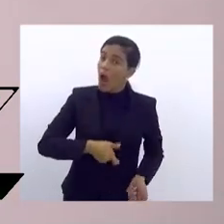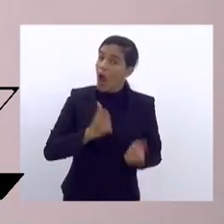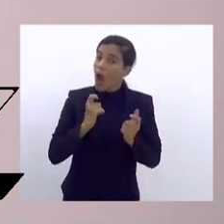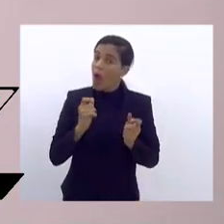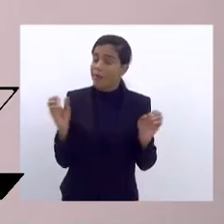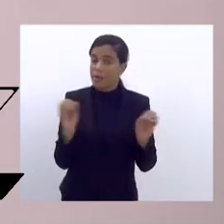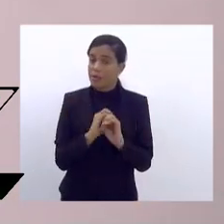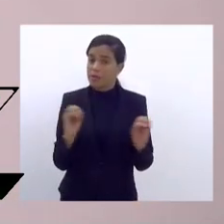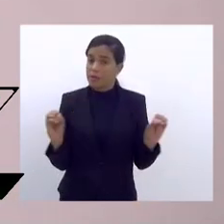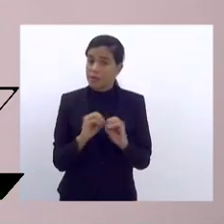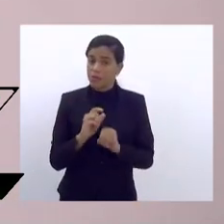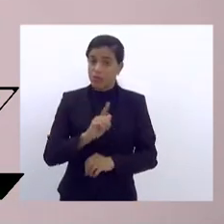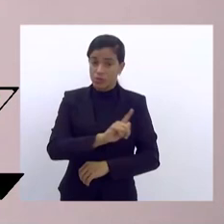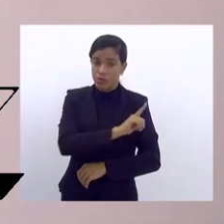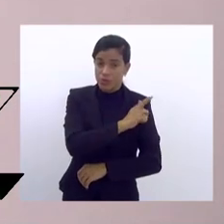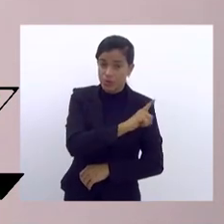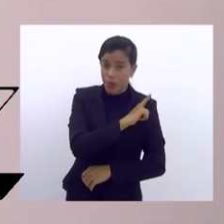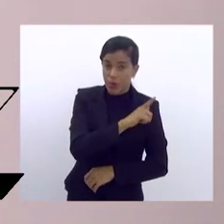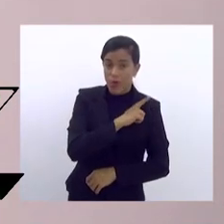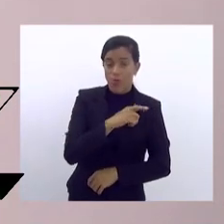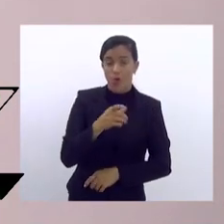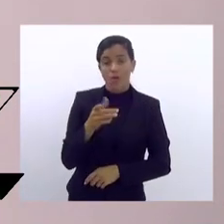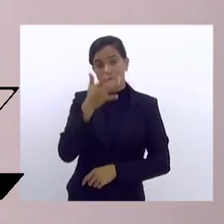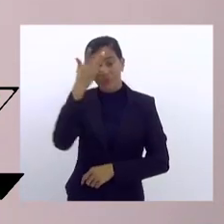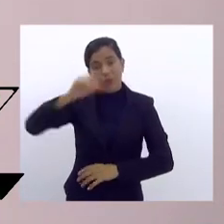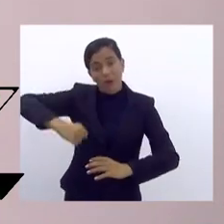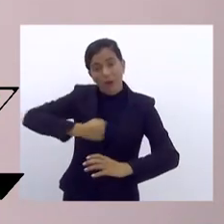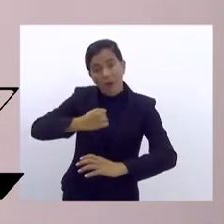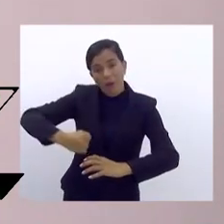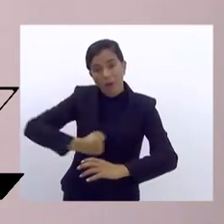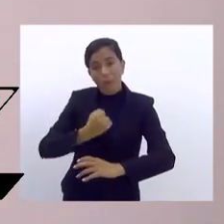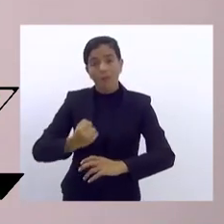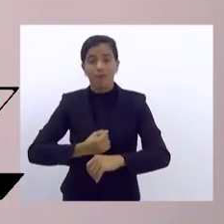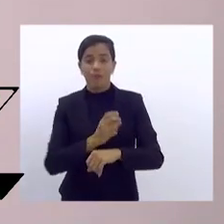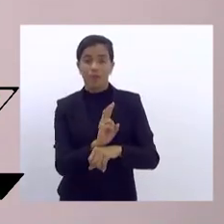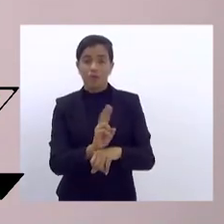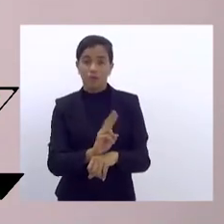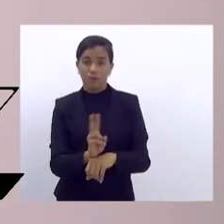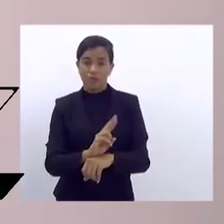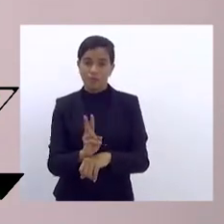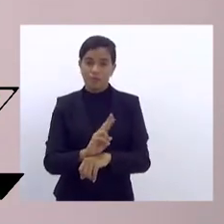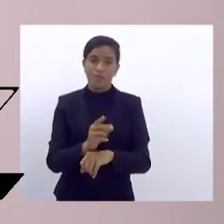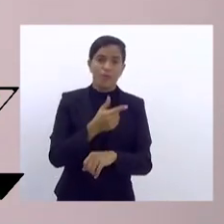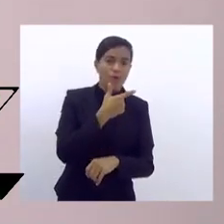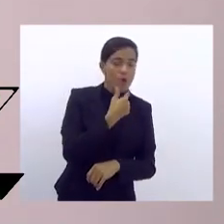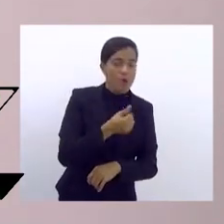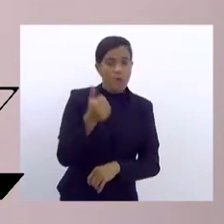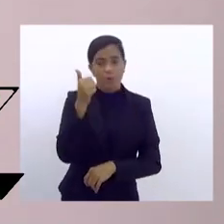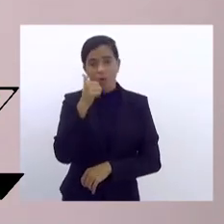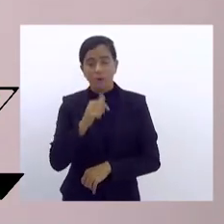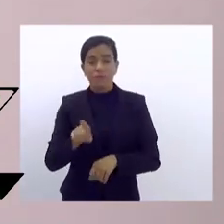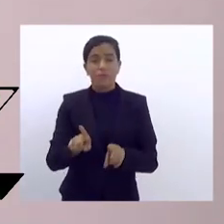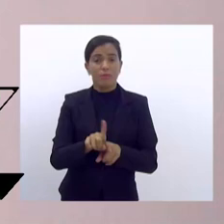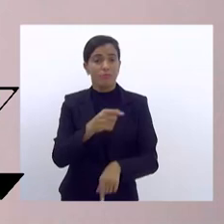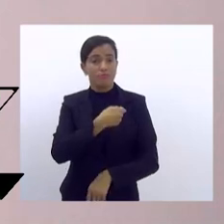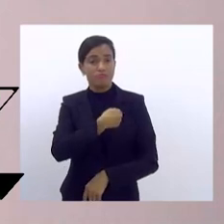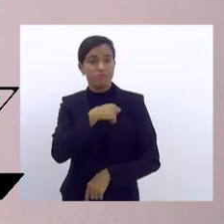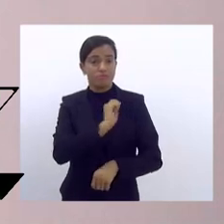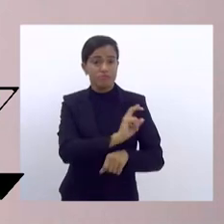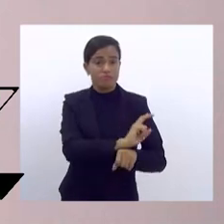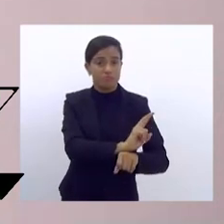os gestores as merendeiras as porteiras e os porteiros os inspetores